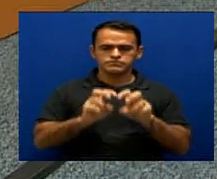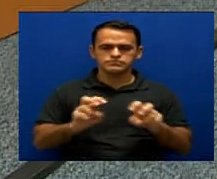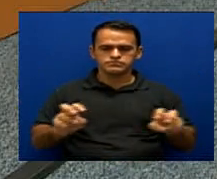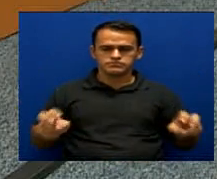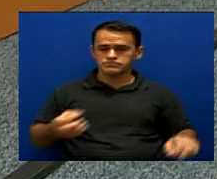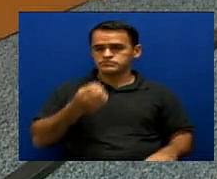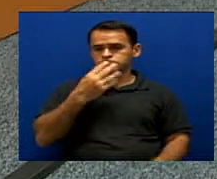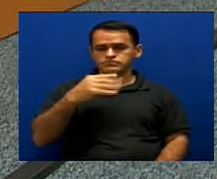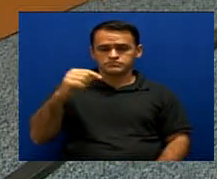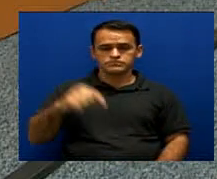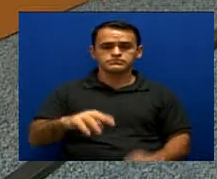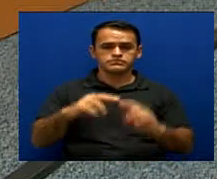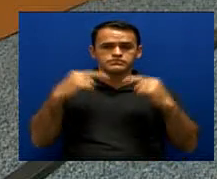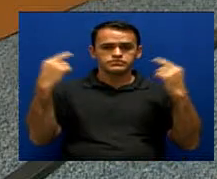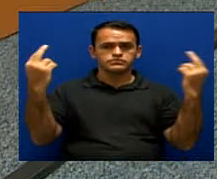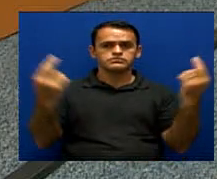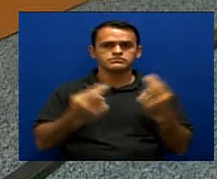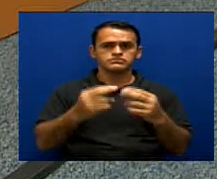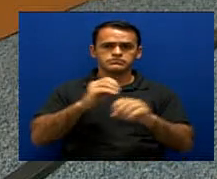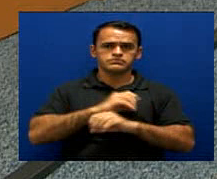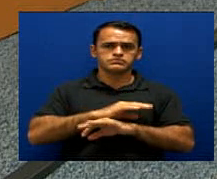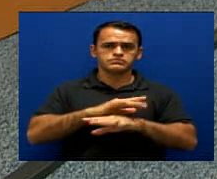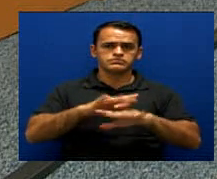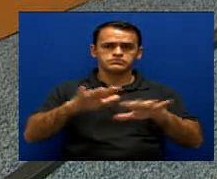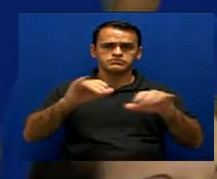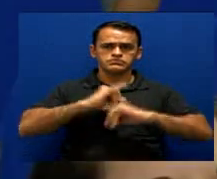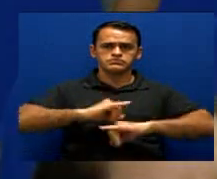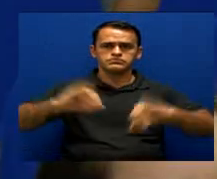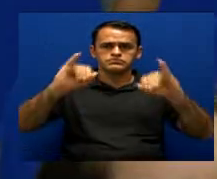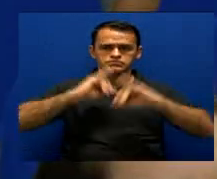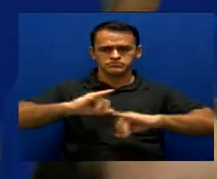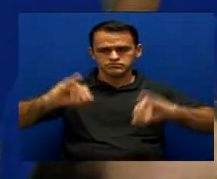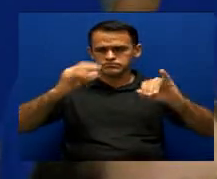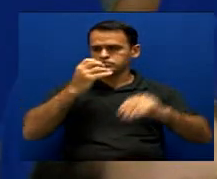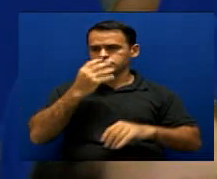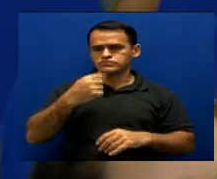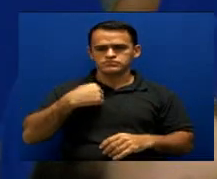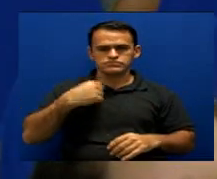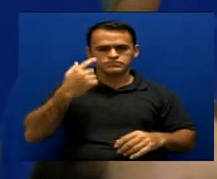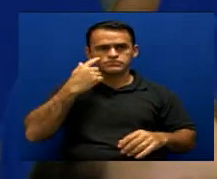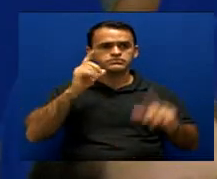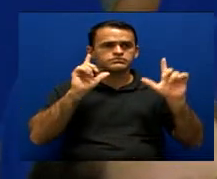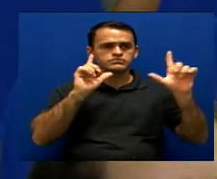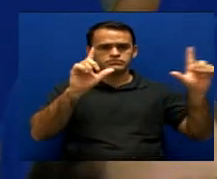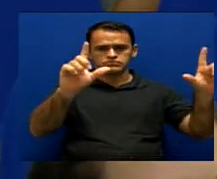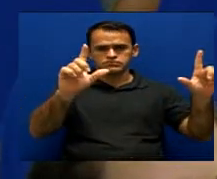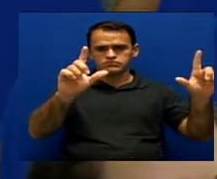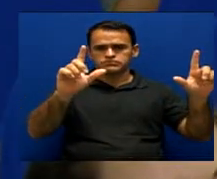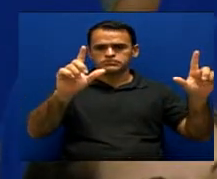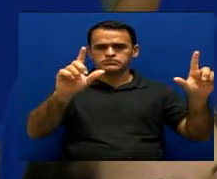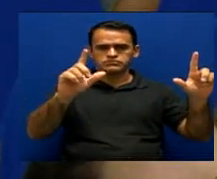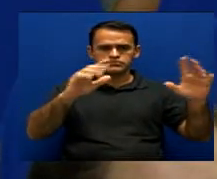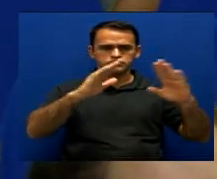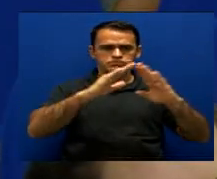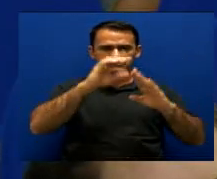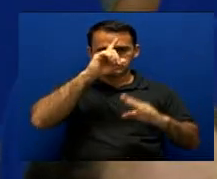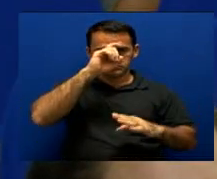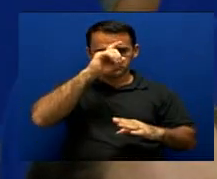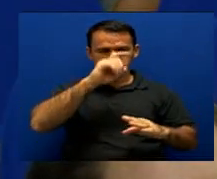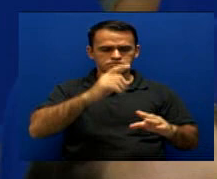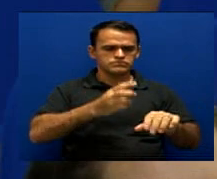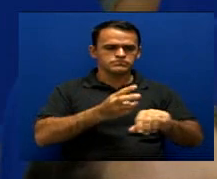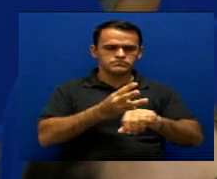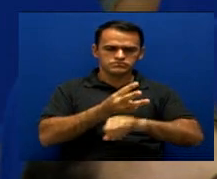essa audiência foi muito bem divulgada é eu mesmo eu vi cartazes nos postos de saúde e receber pelo